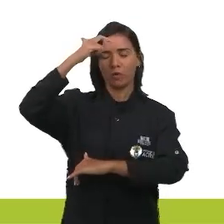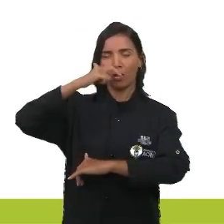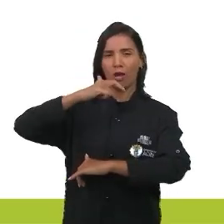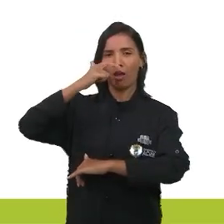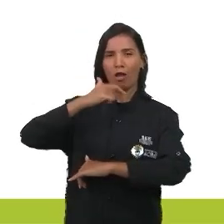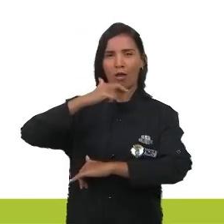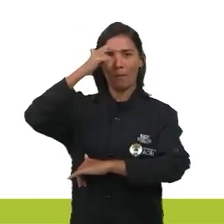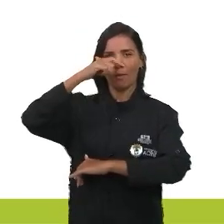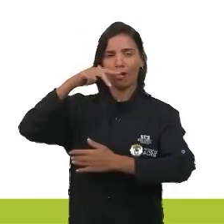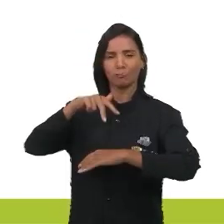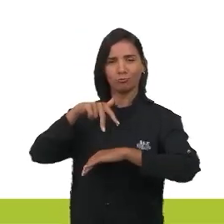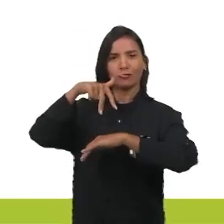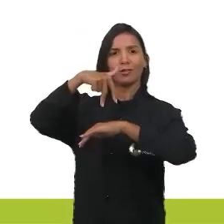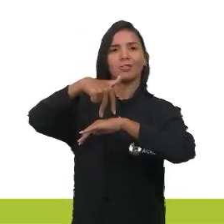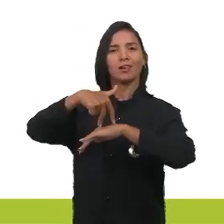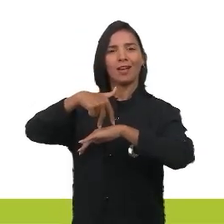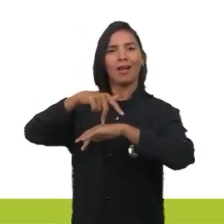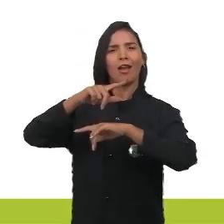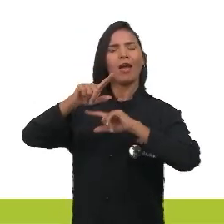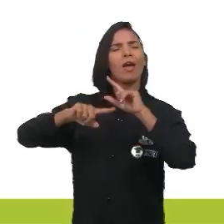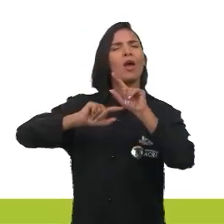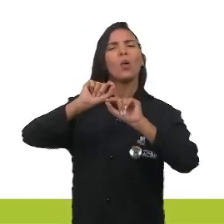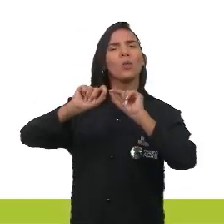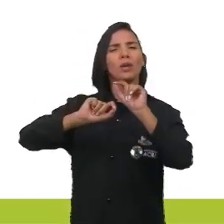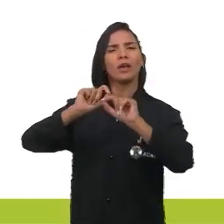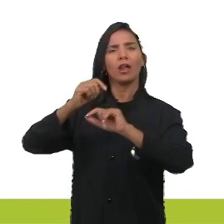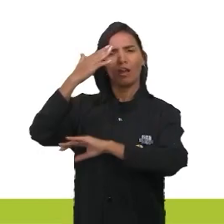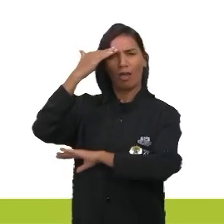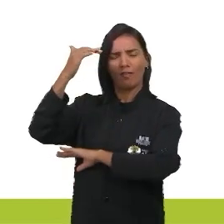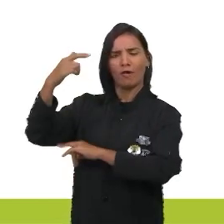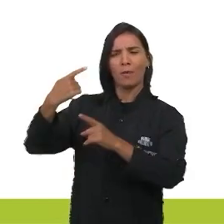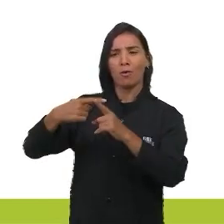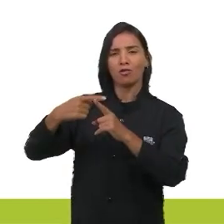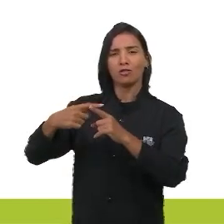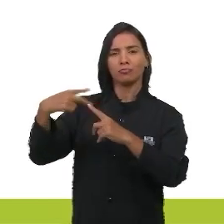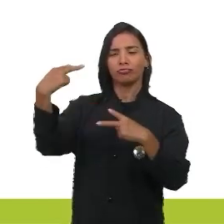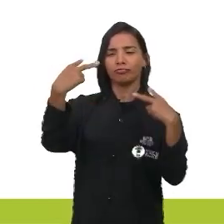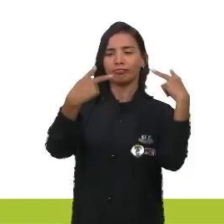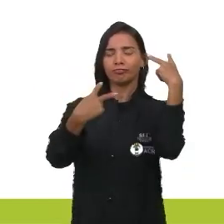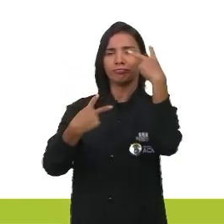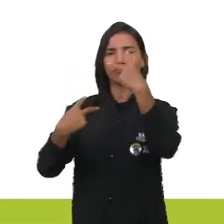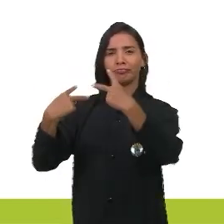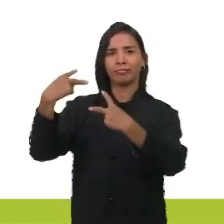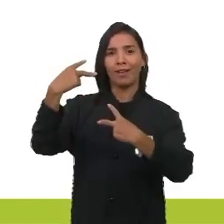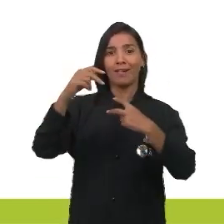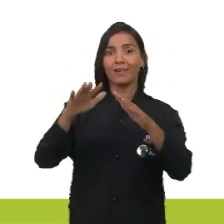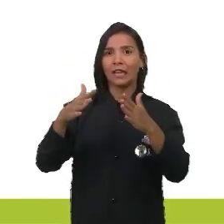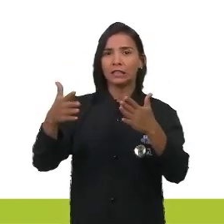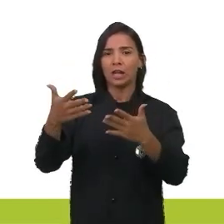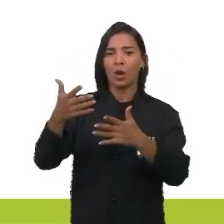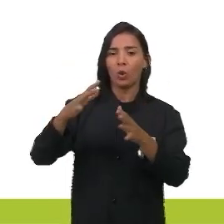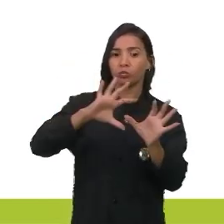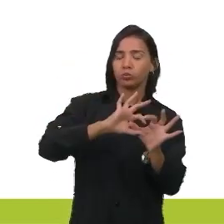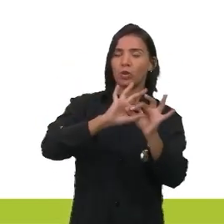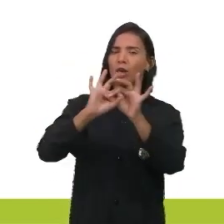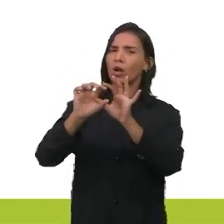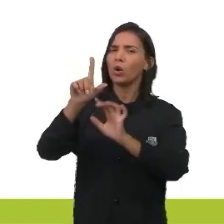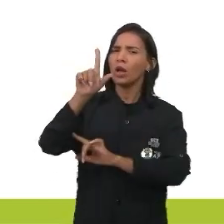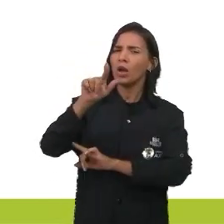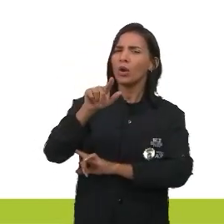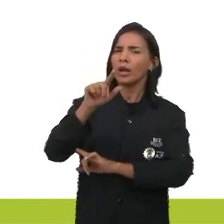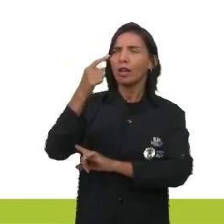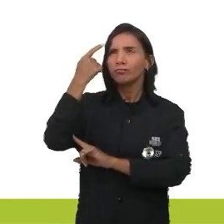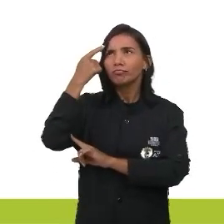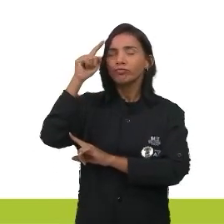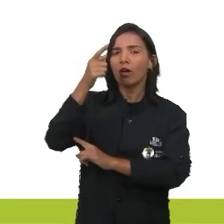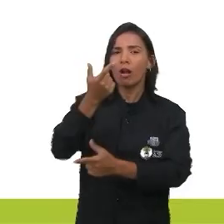O sujeito é famoso porque é falado. Nesse âmbito, a lógica circulatória do mercado, ao